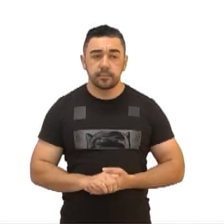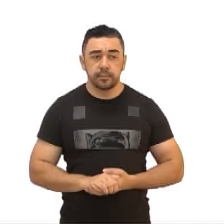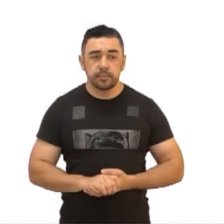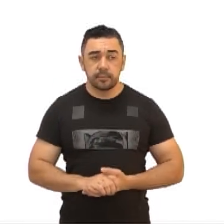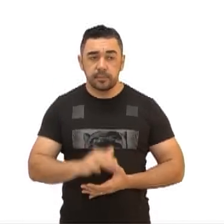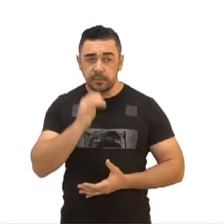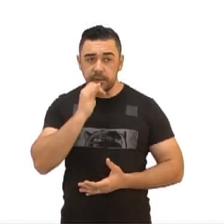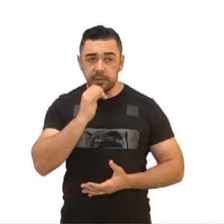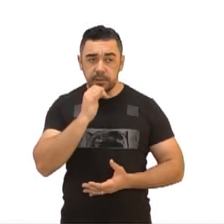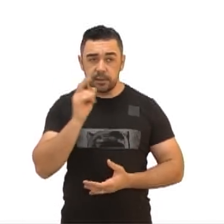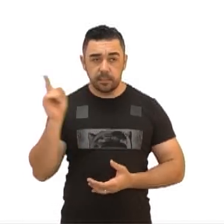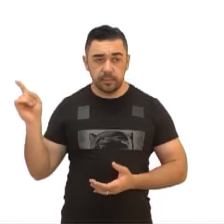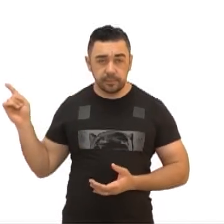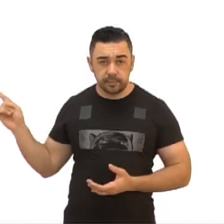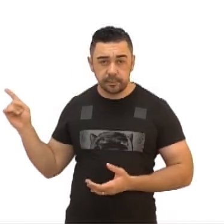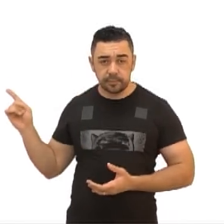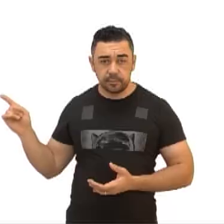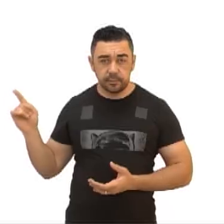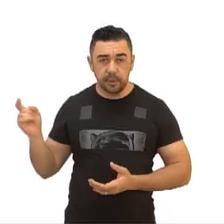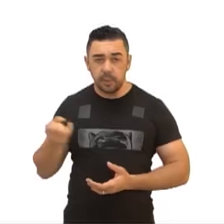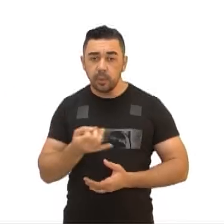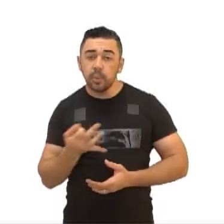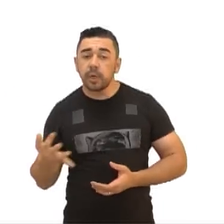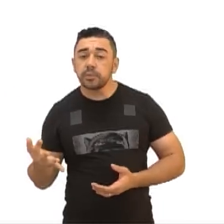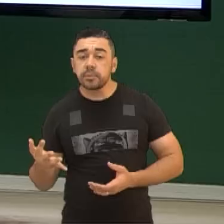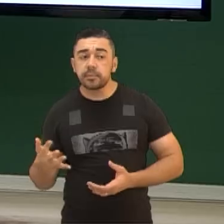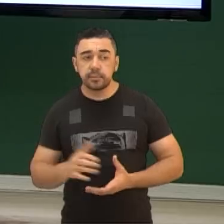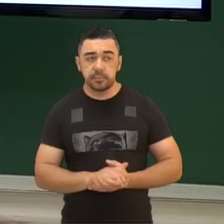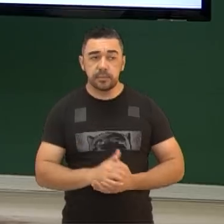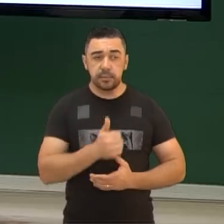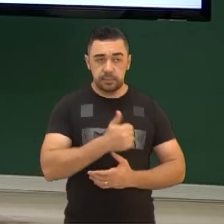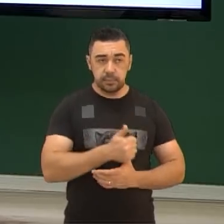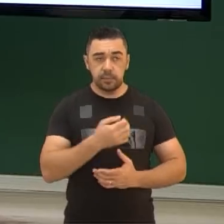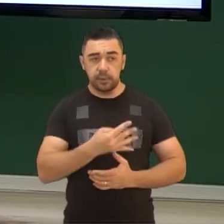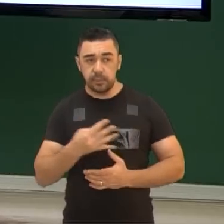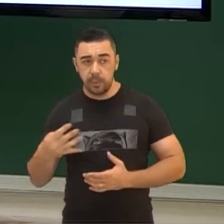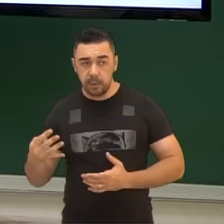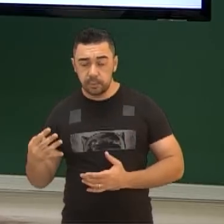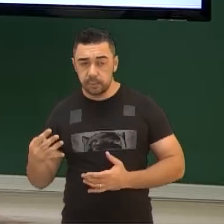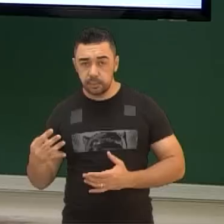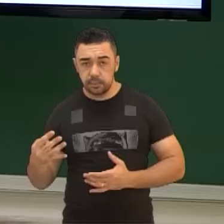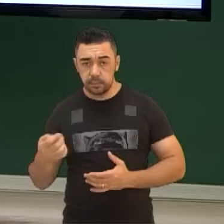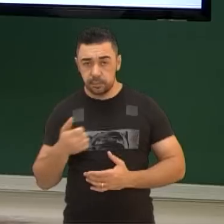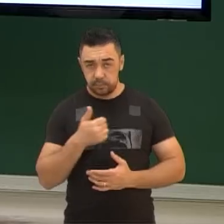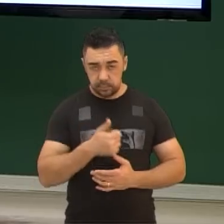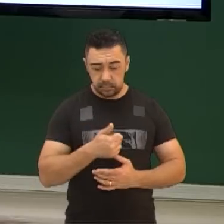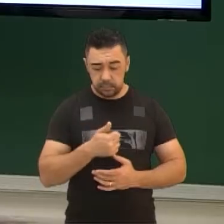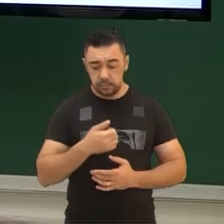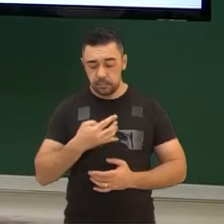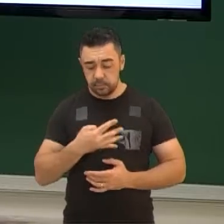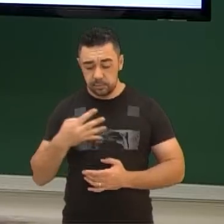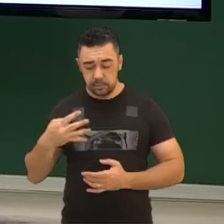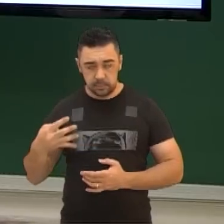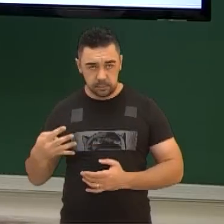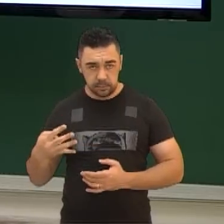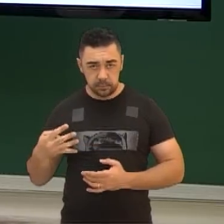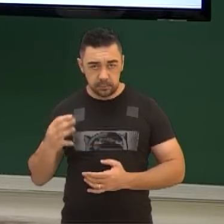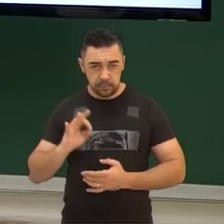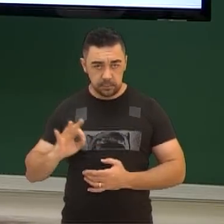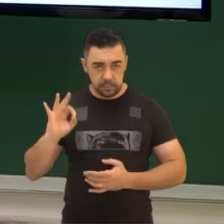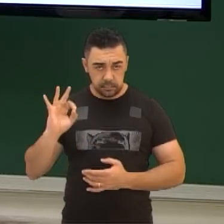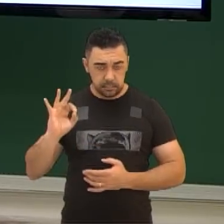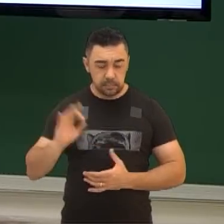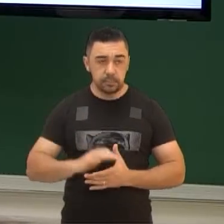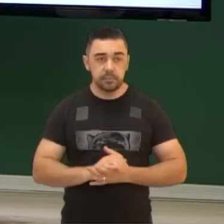essa abertura desse ângulo, certo? Medindo quanto? 144 graus, tá? Então, ele está aqui nessa medida, ele